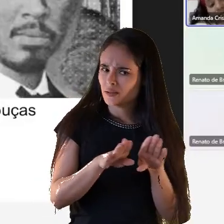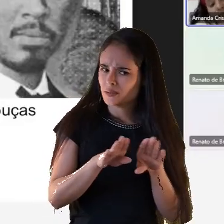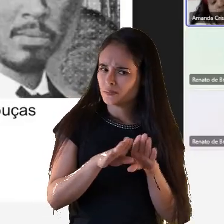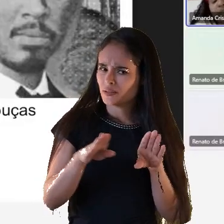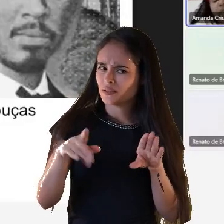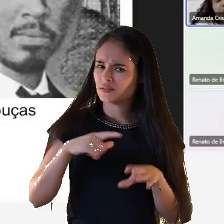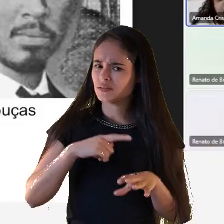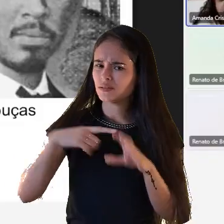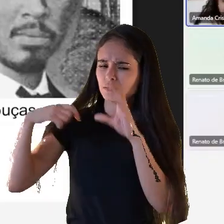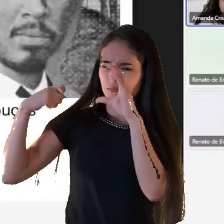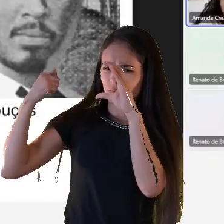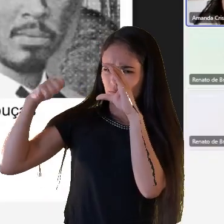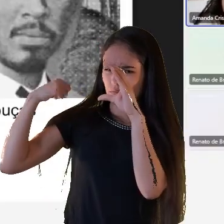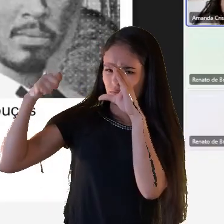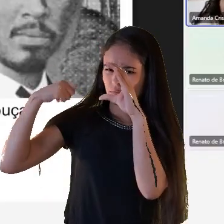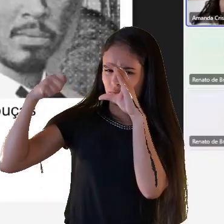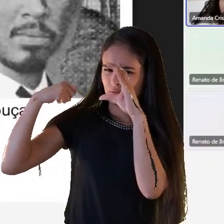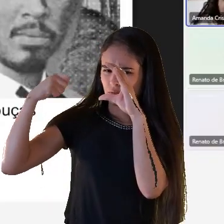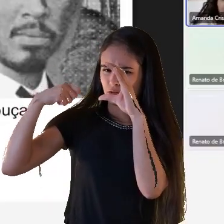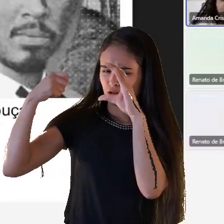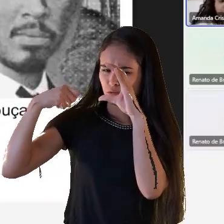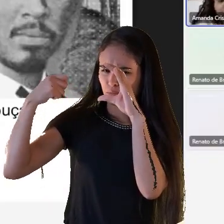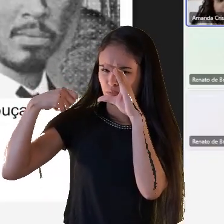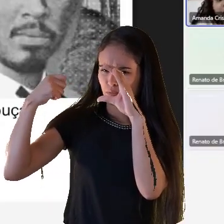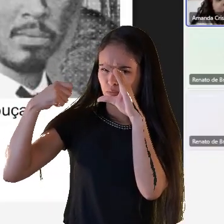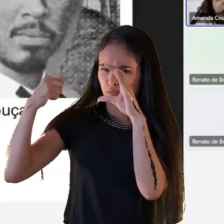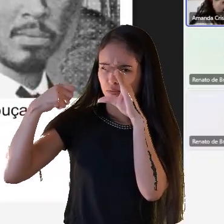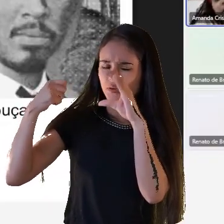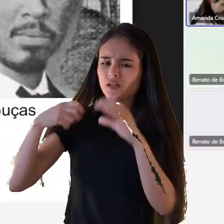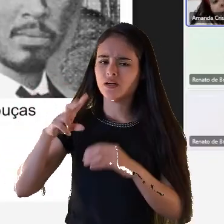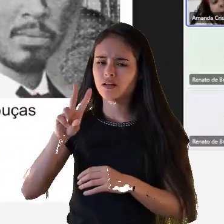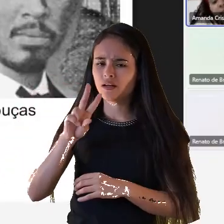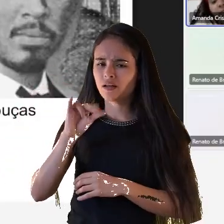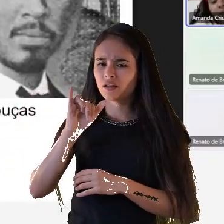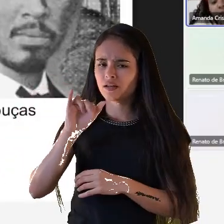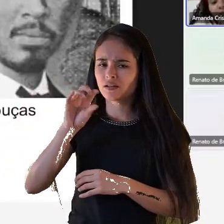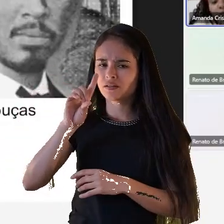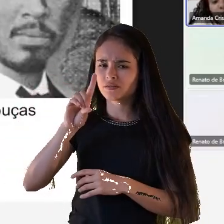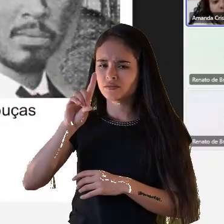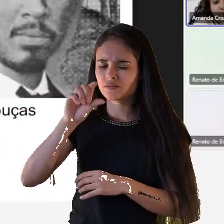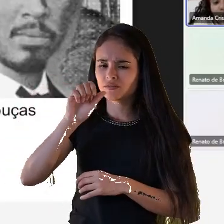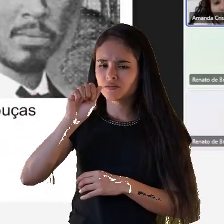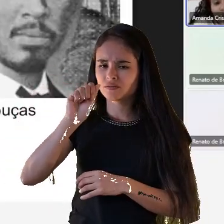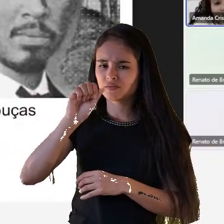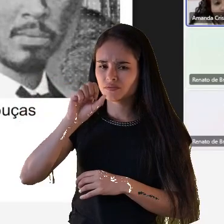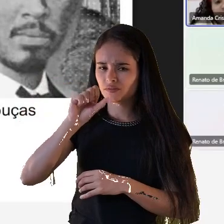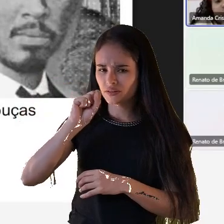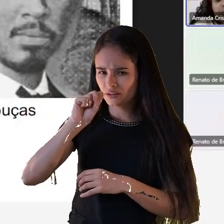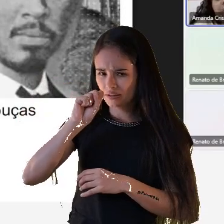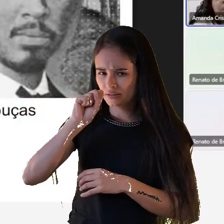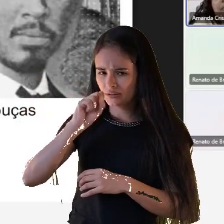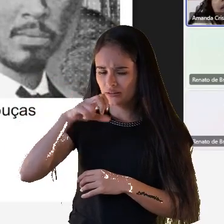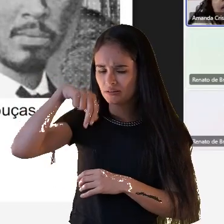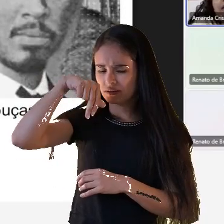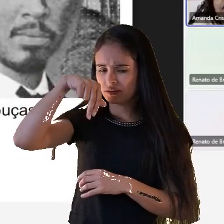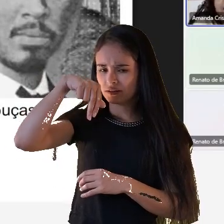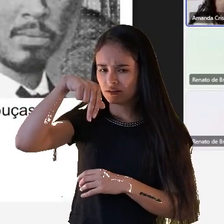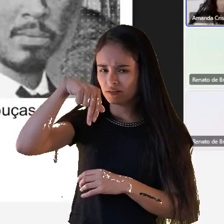Projeto Quirino, mas no Vidas Negras, que fala sobre a Enedina. E também trouxe os irmãos Rebouças,